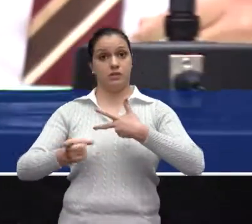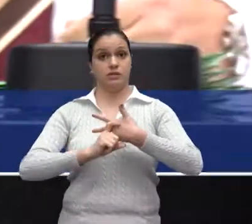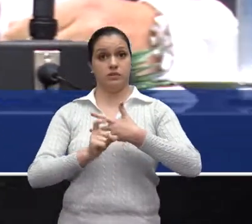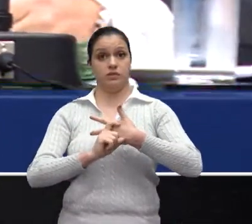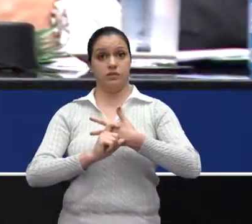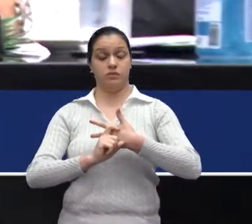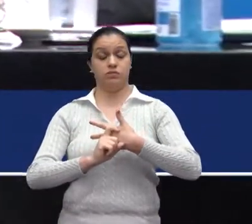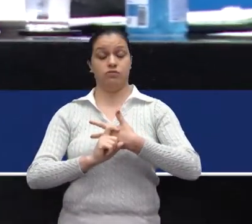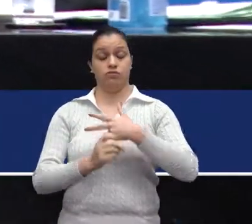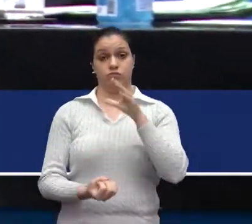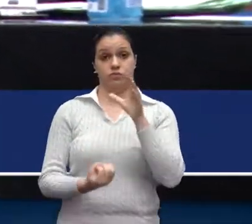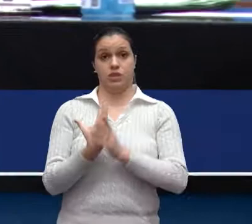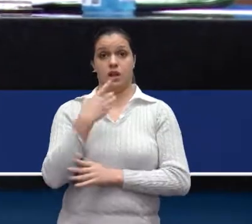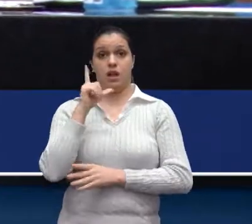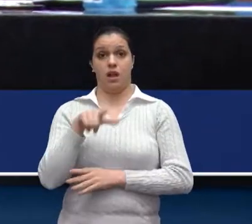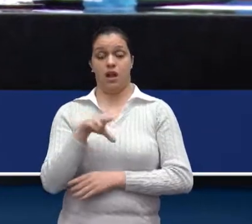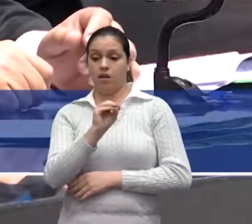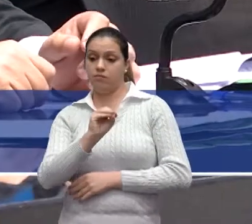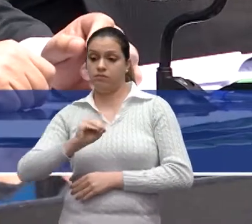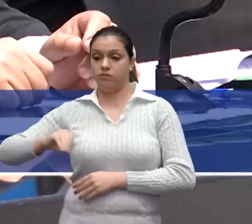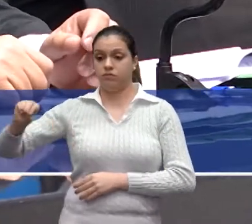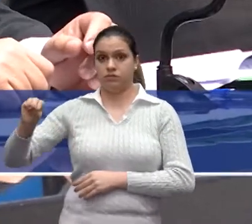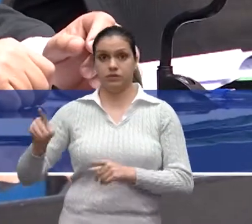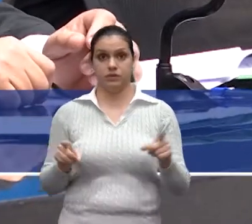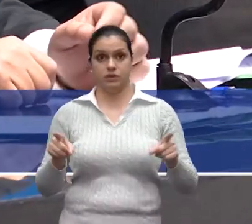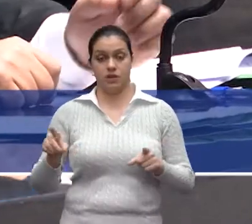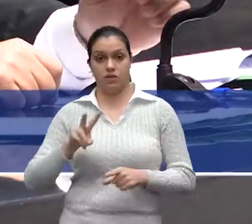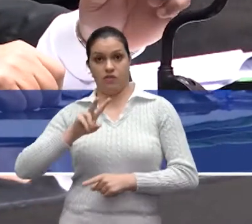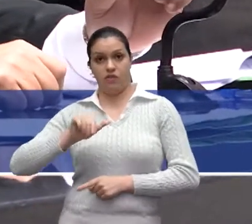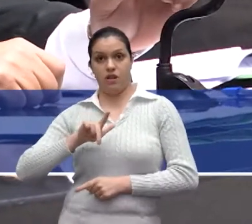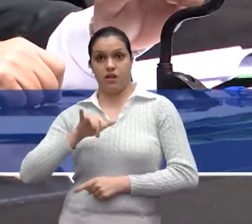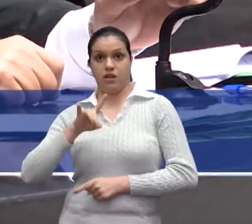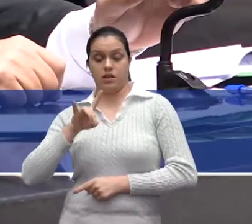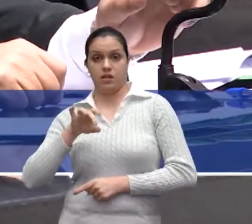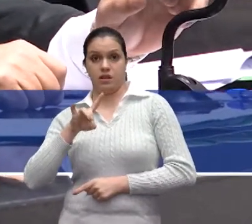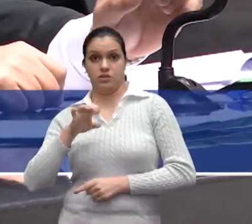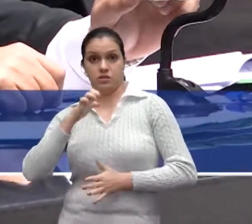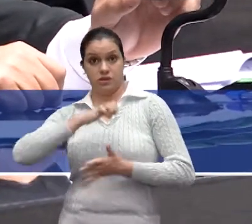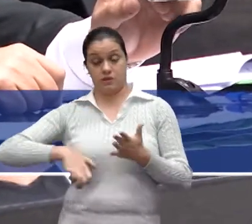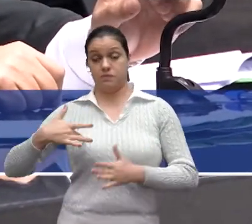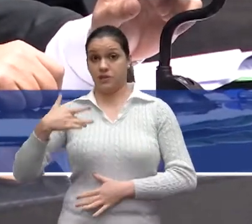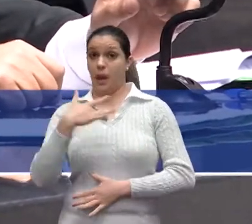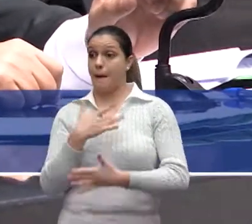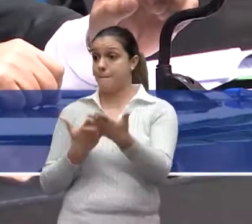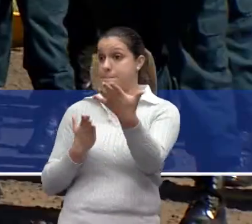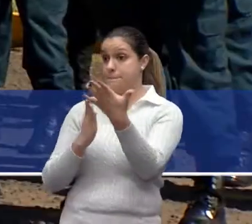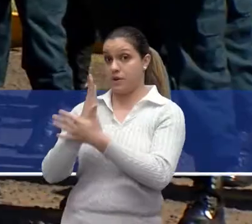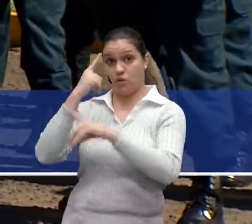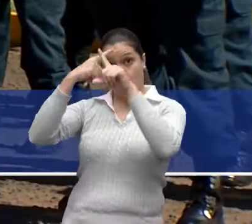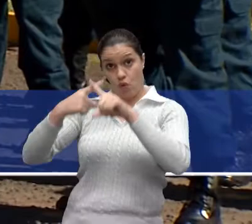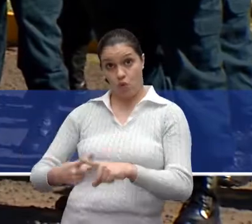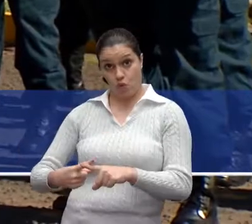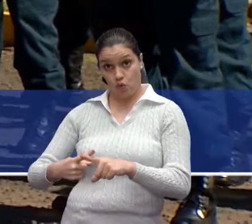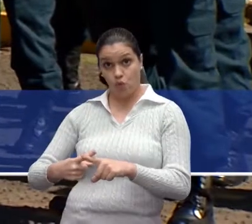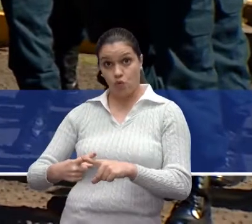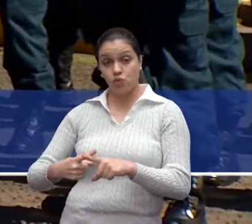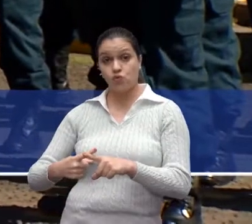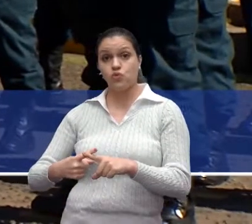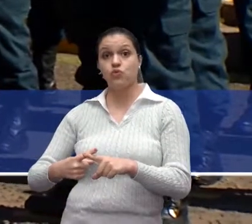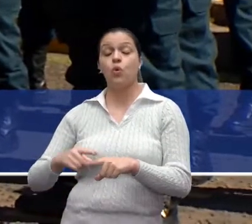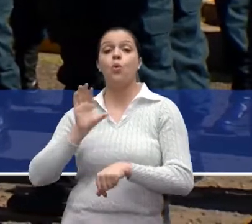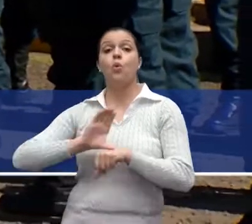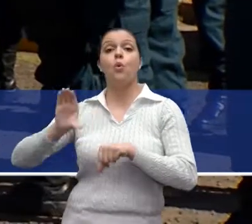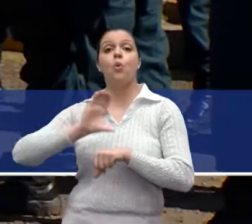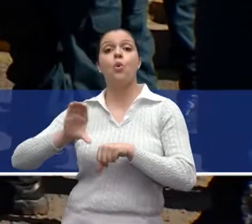CCJR é de autoria do Poder Executivo, que amplia a vigência da validade dos exames de saúde aos aprovados nos